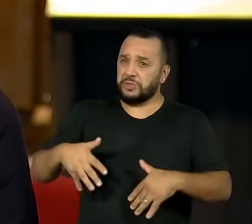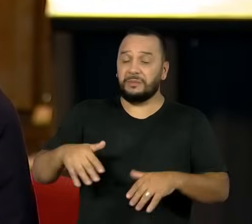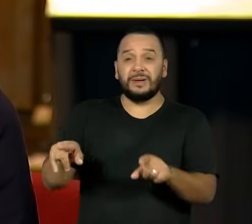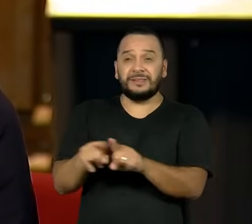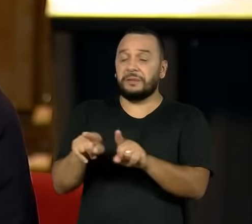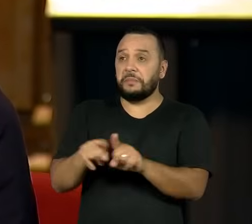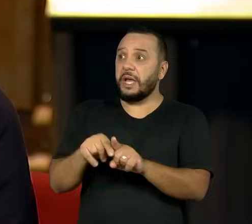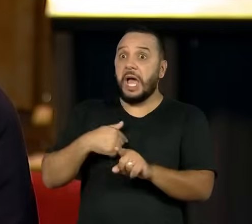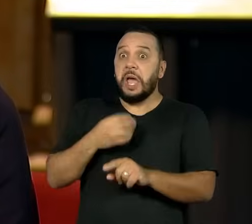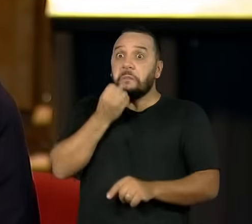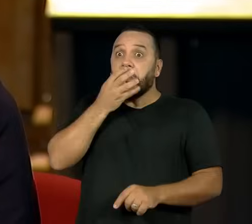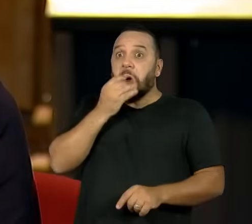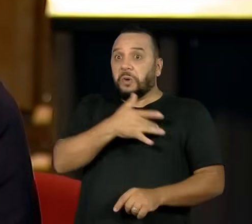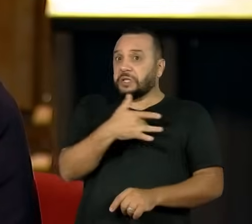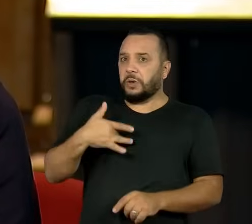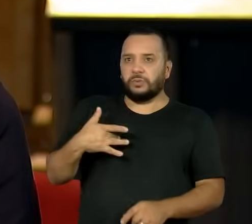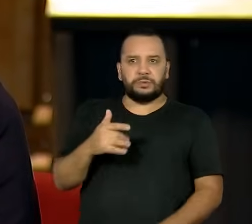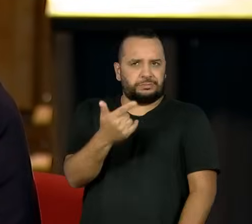benefício.